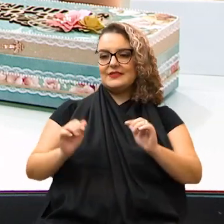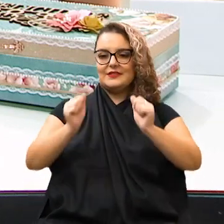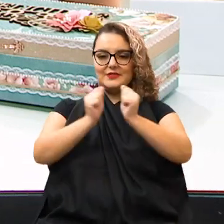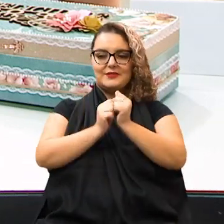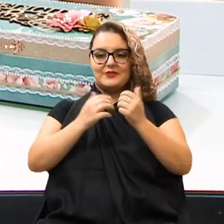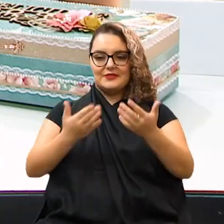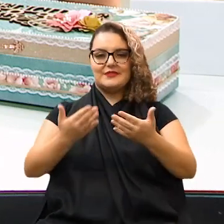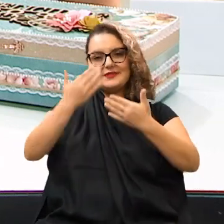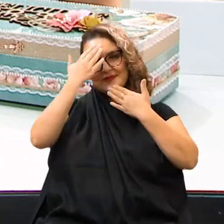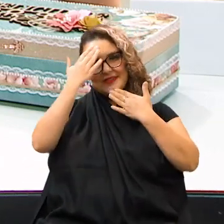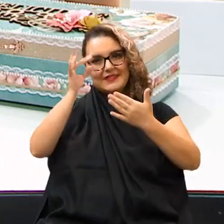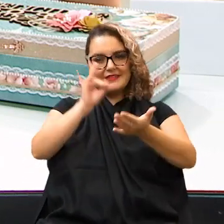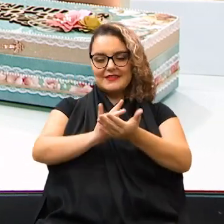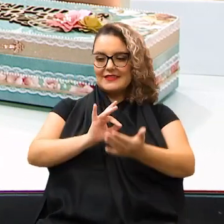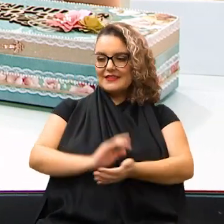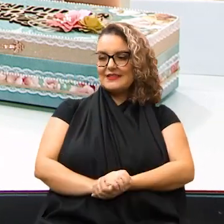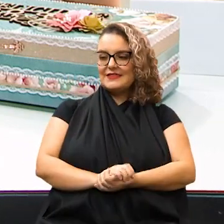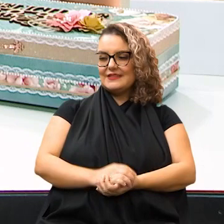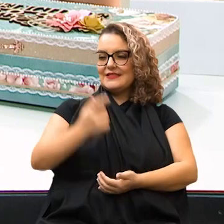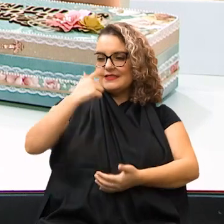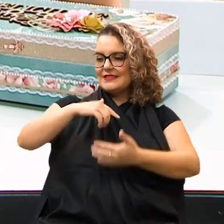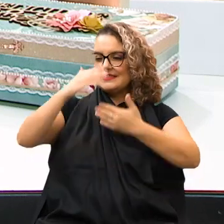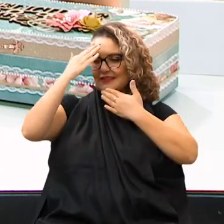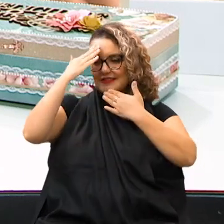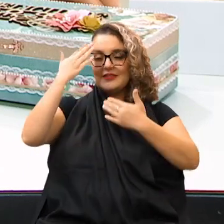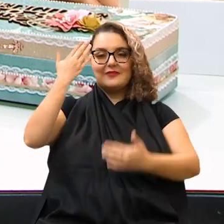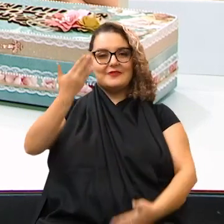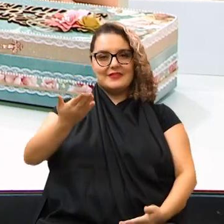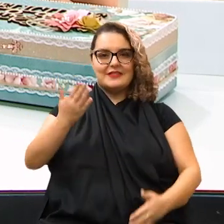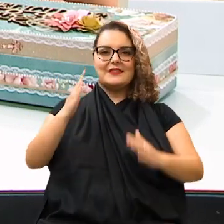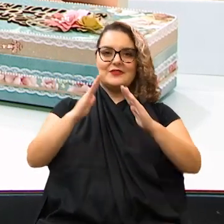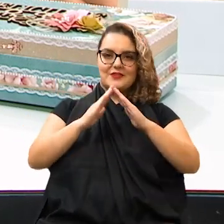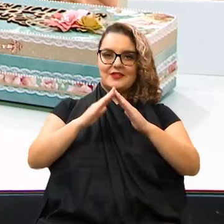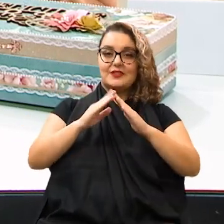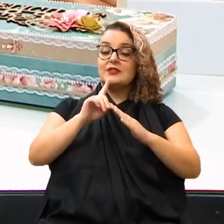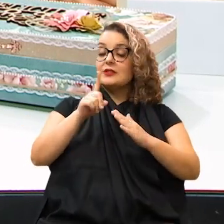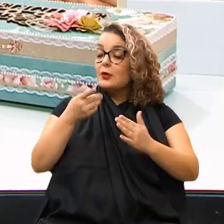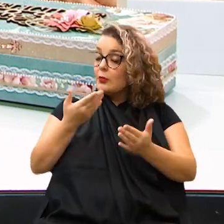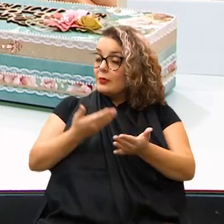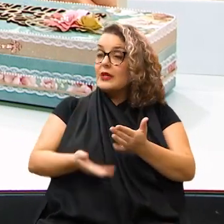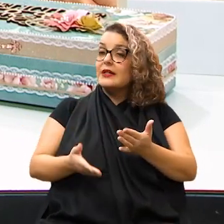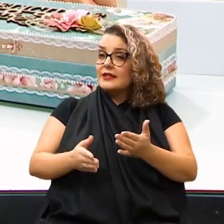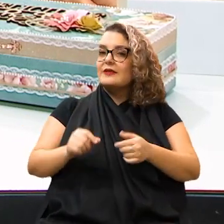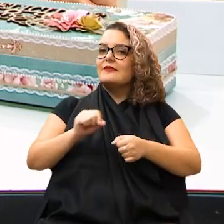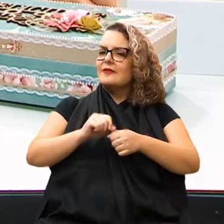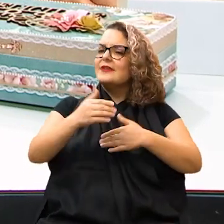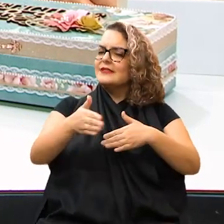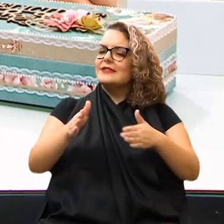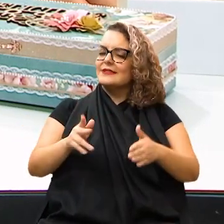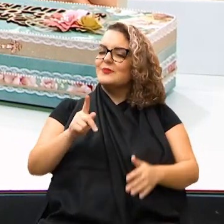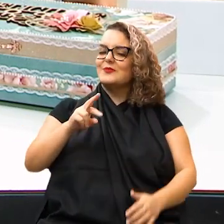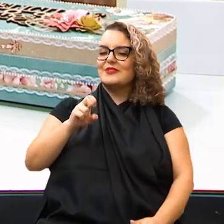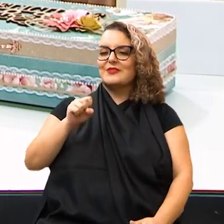estar com você aqui. Obrigada, gente. Eu que agradeço. Você aí de casa, não deixe de fazer sua caixa